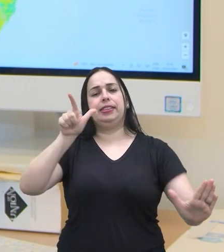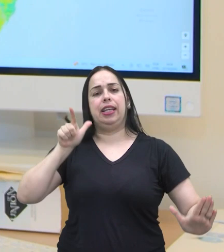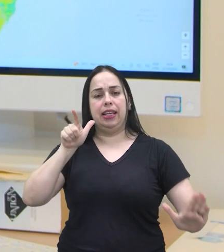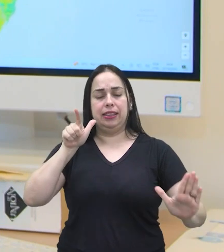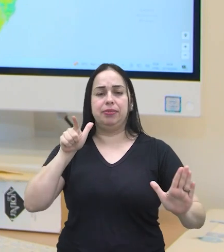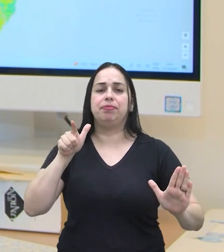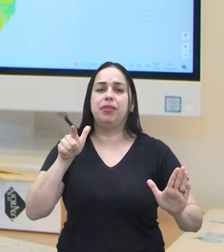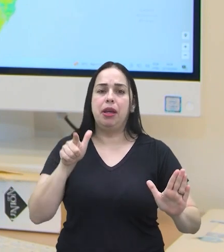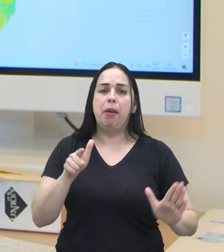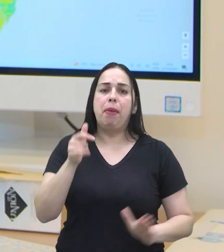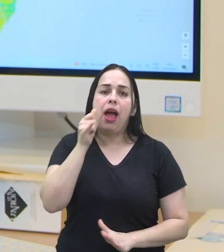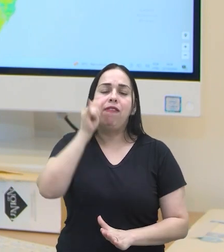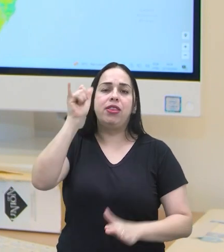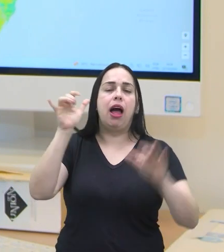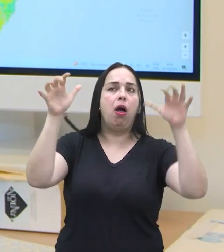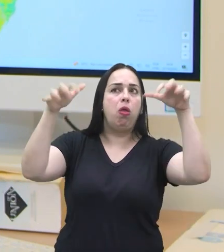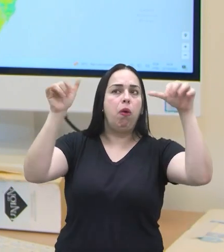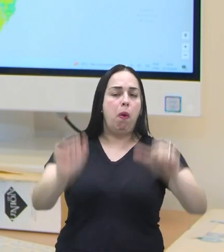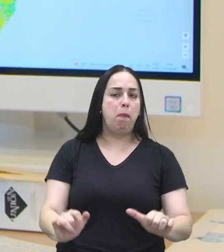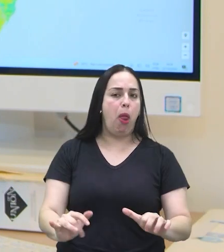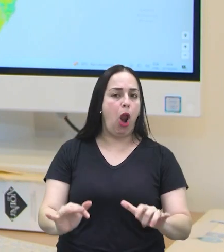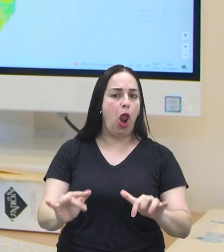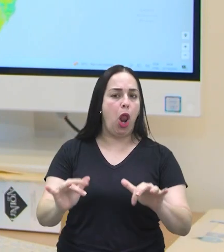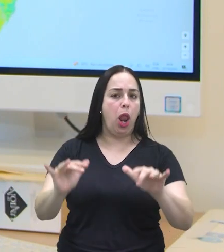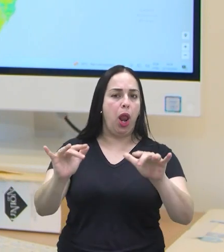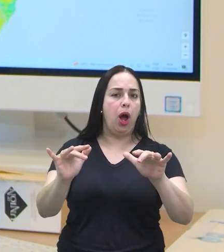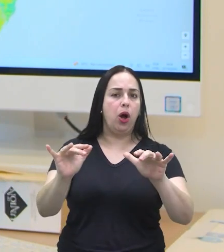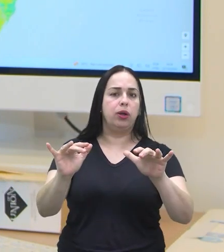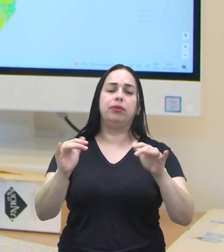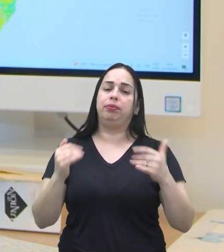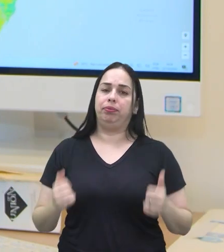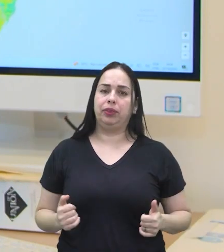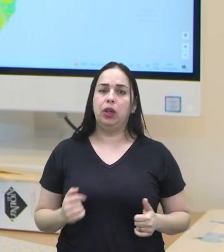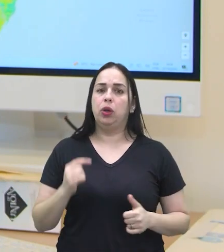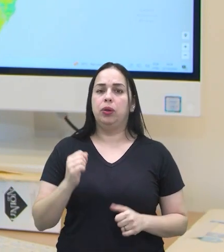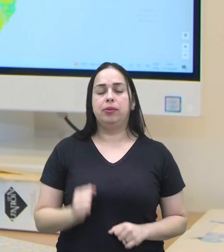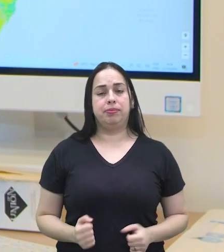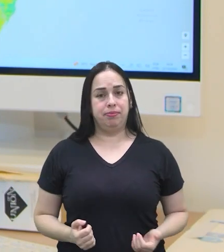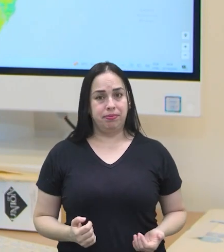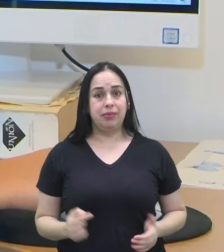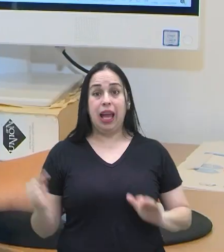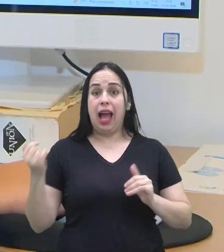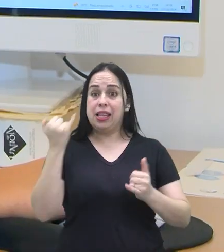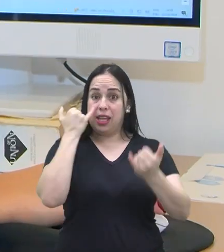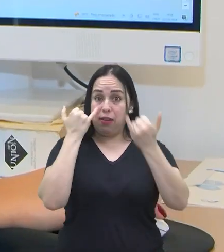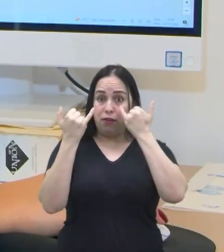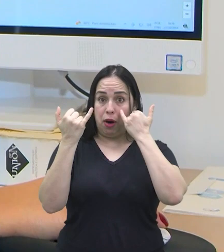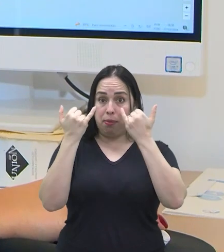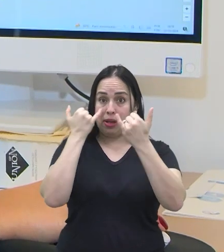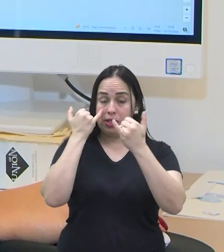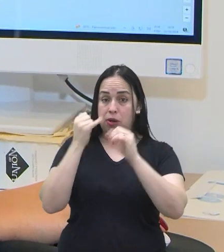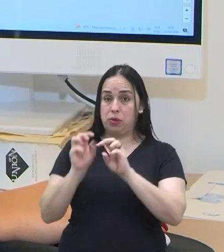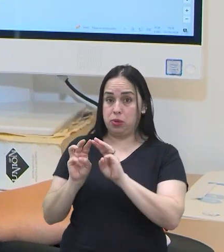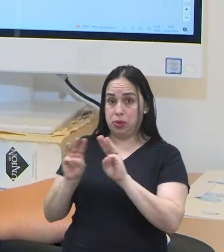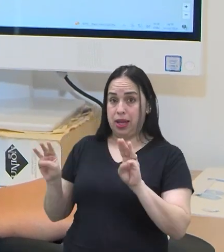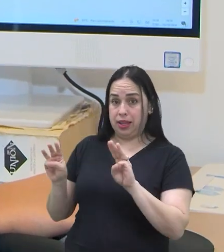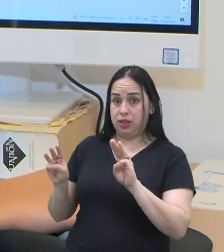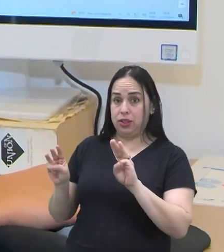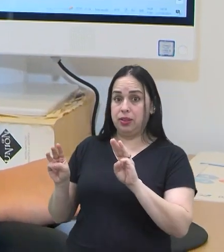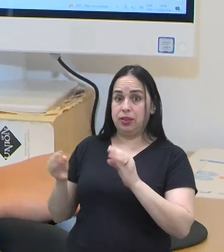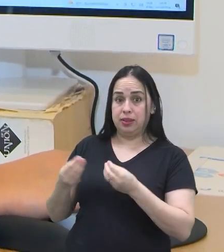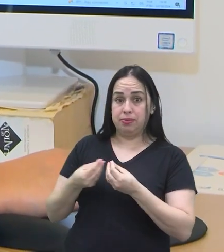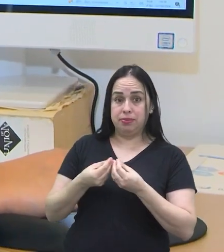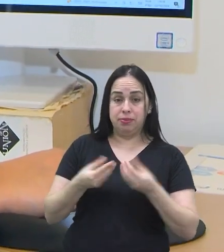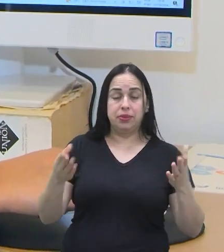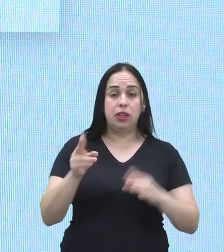anteriormente à ocorrência daquela mudança climática, daquele evento climático em 2030. Os dados fornecidos pelo Adapta